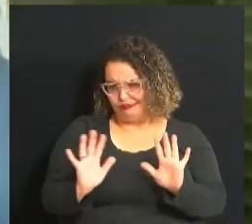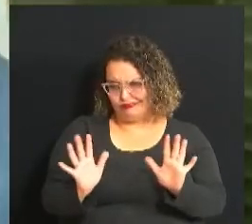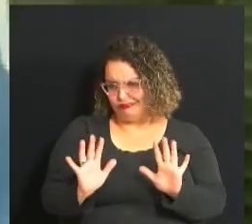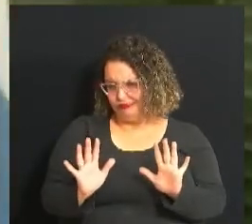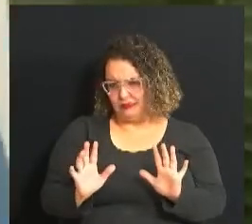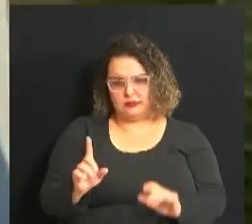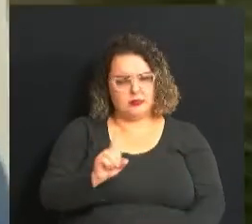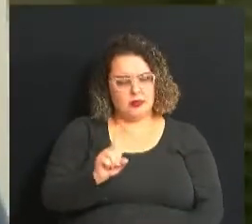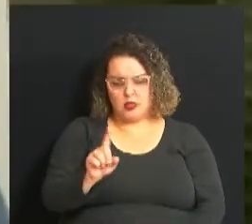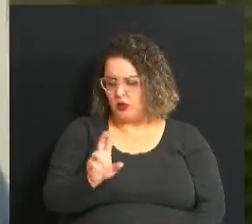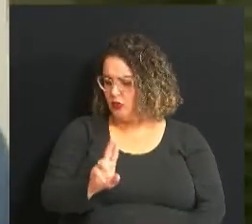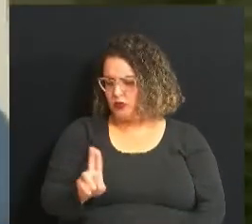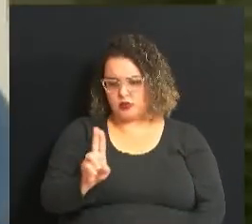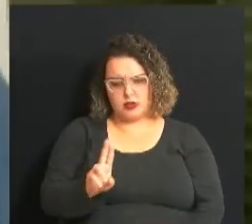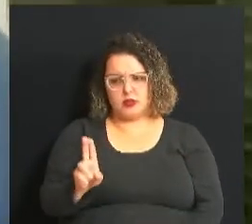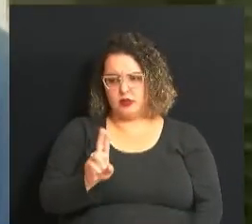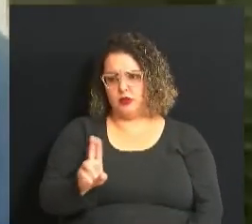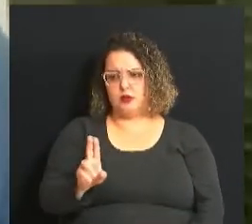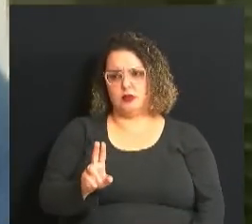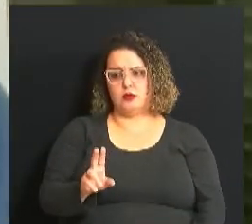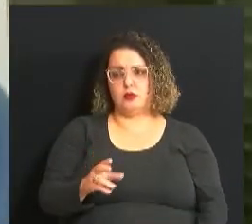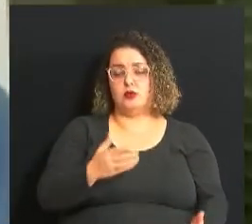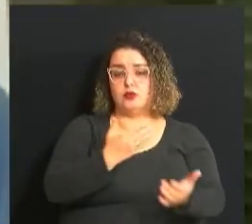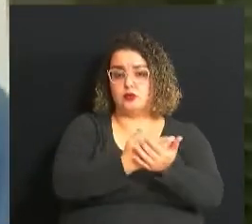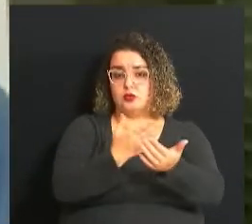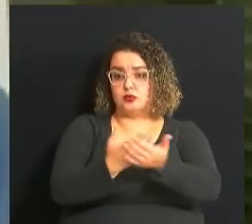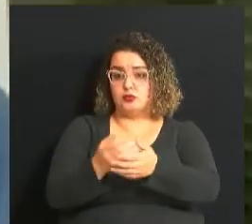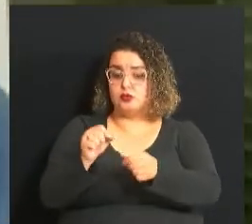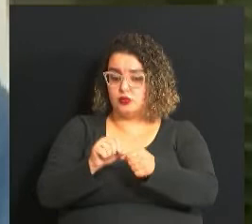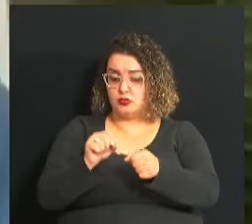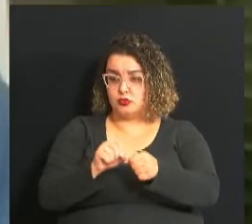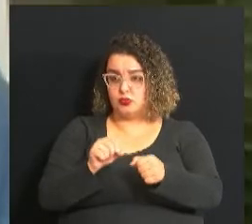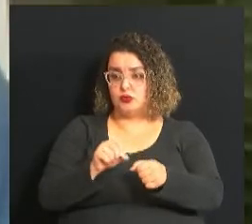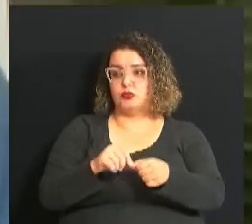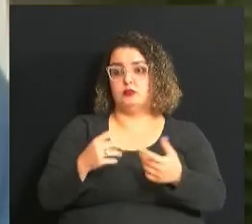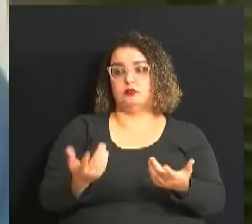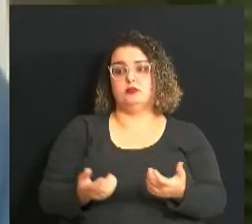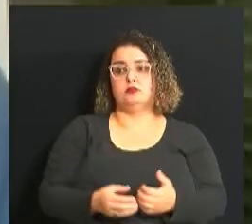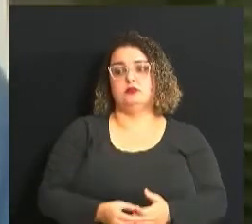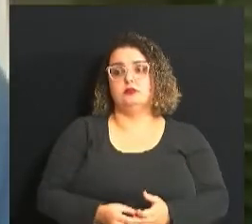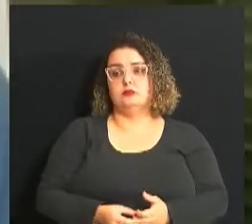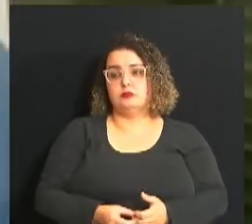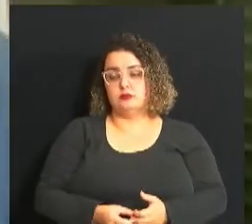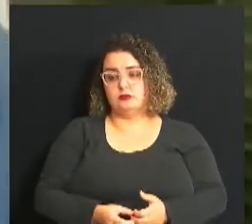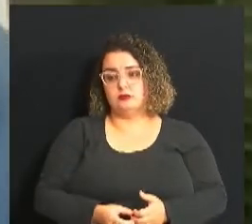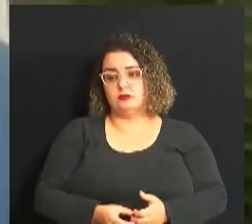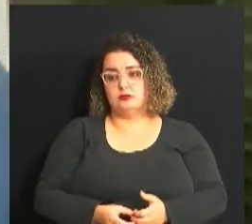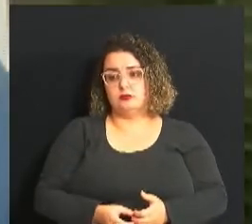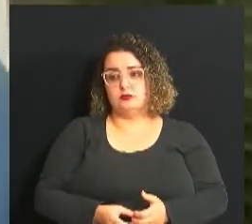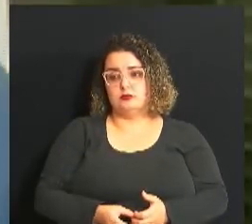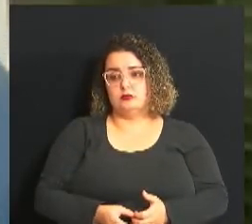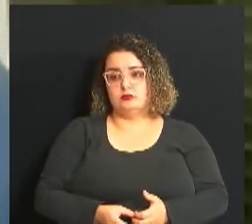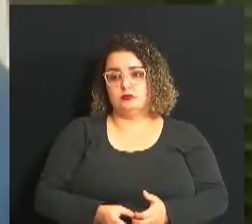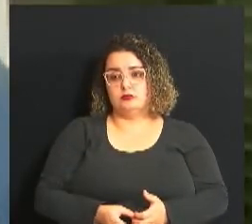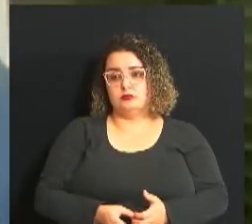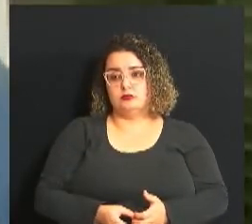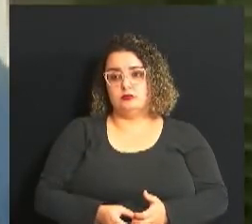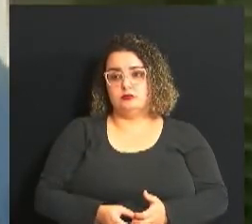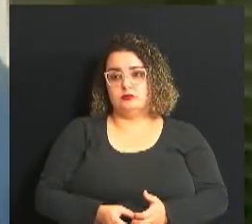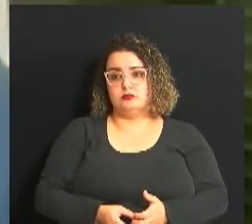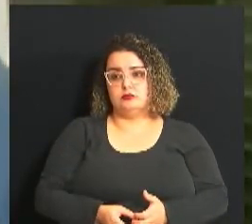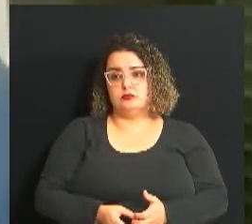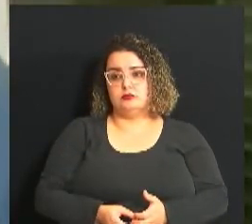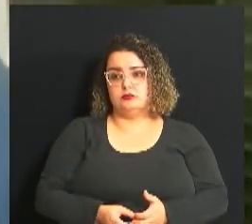usado. Os estudos que foram feitos mostraram um efeito